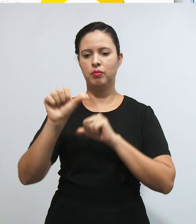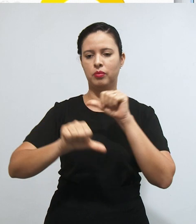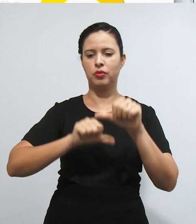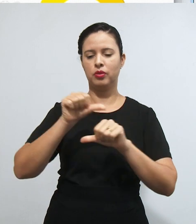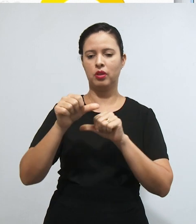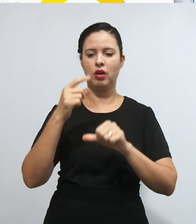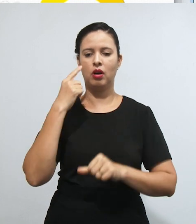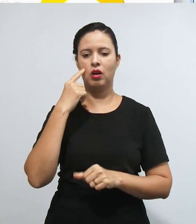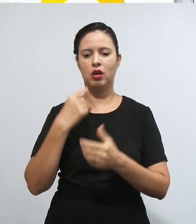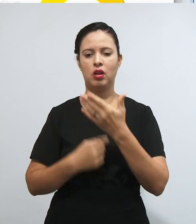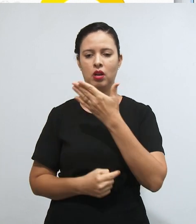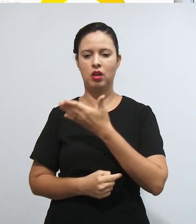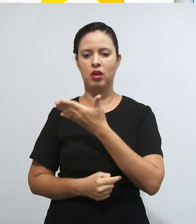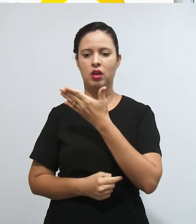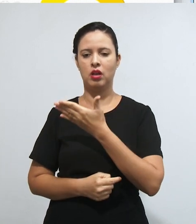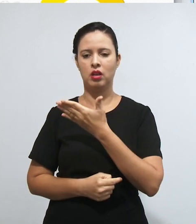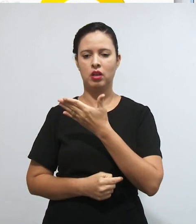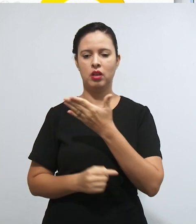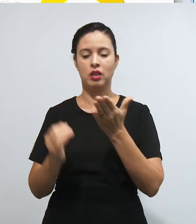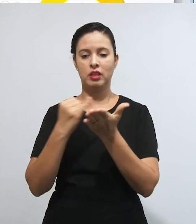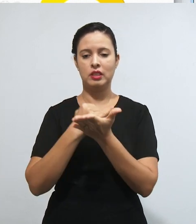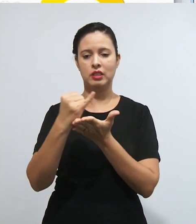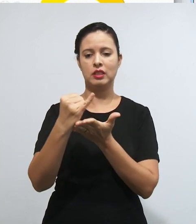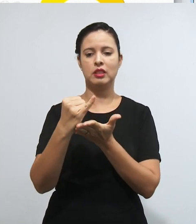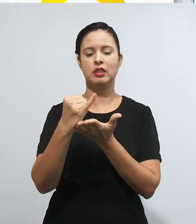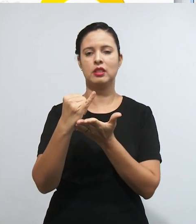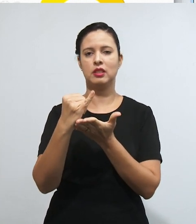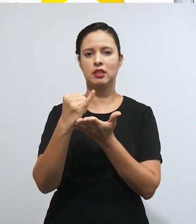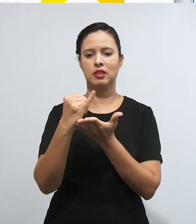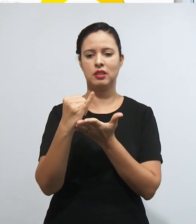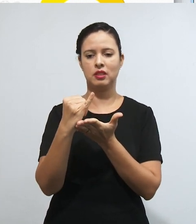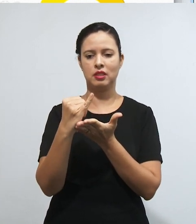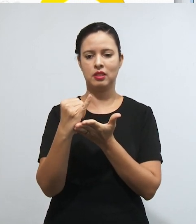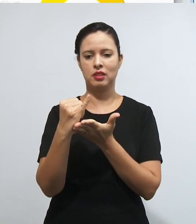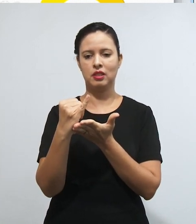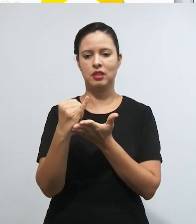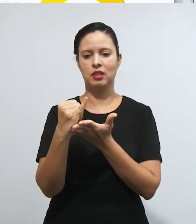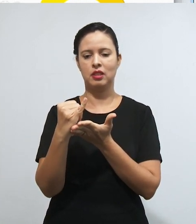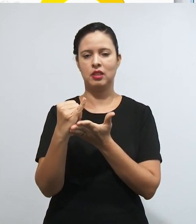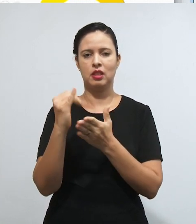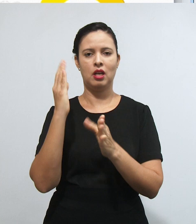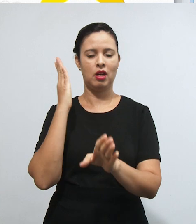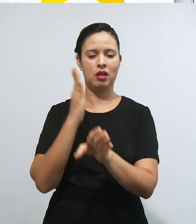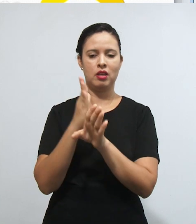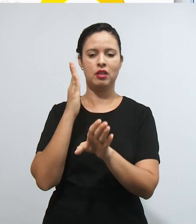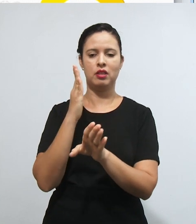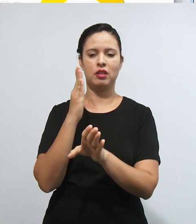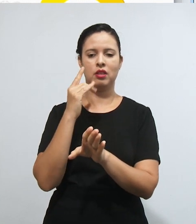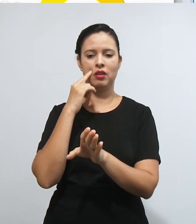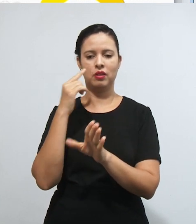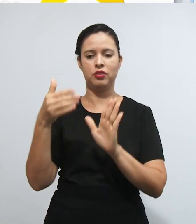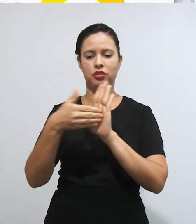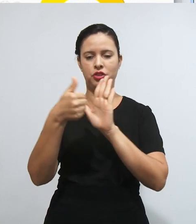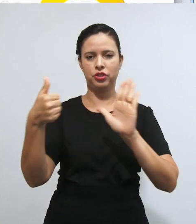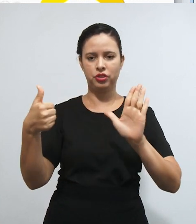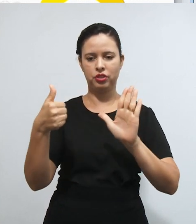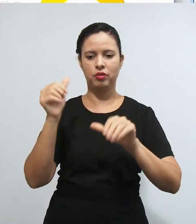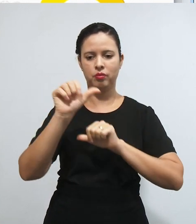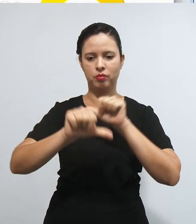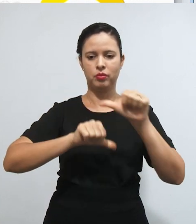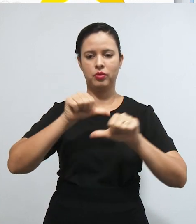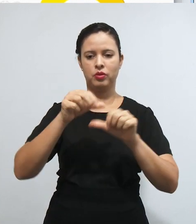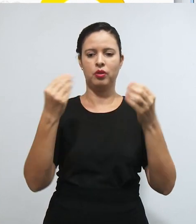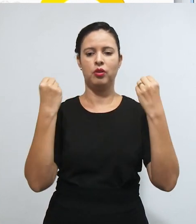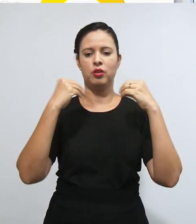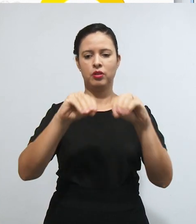ó, iniciar. Quando que ele inicia? Quando clico, ó, ao clicar. Então eu venho e tiro esse ao clicar e coloco